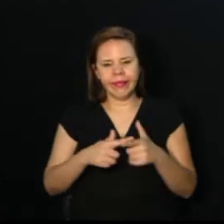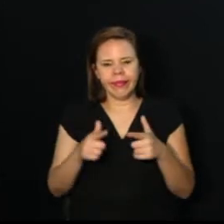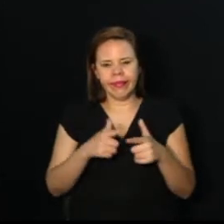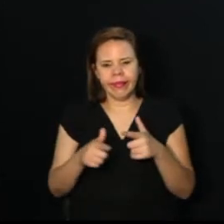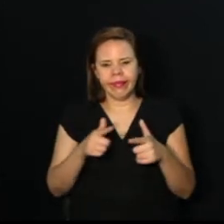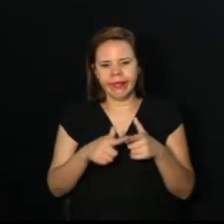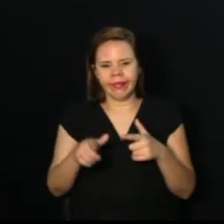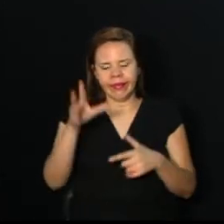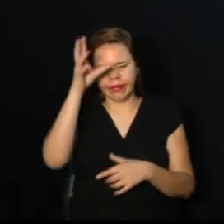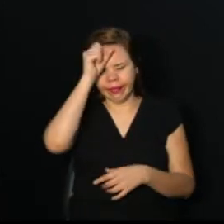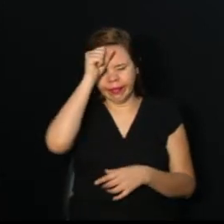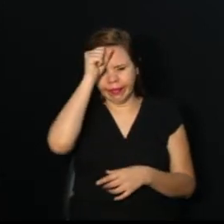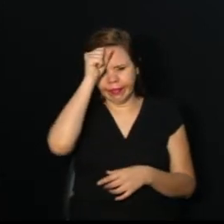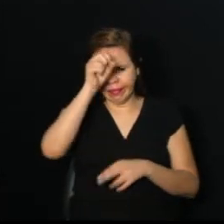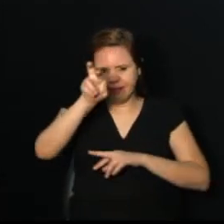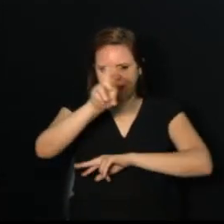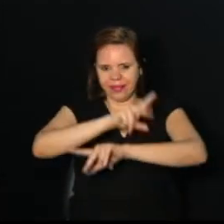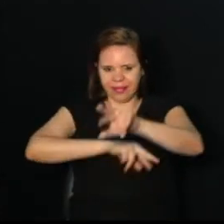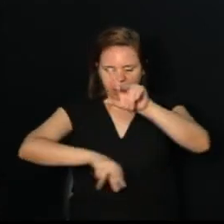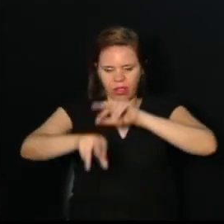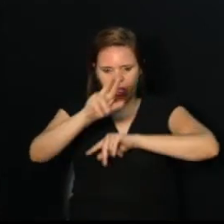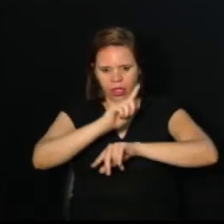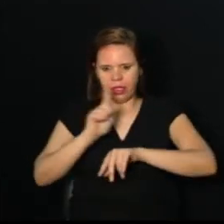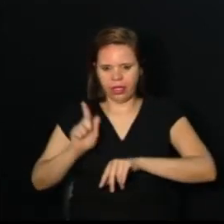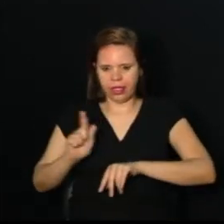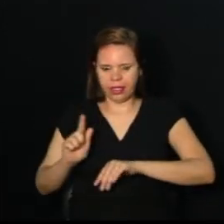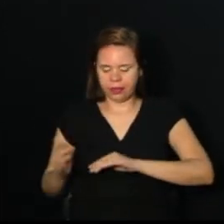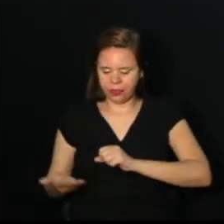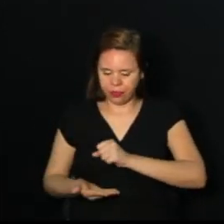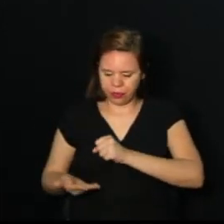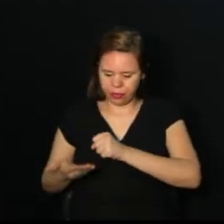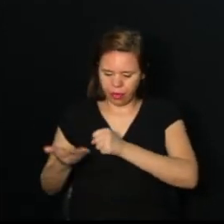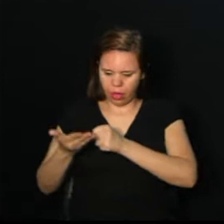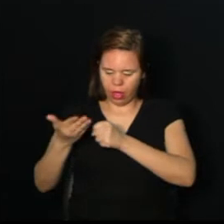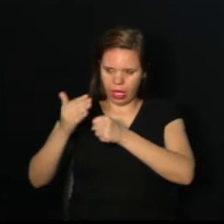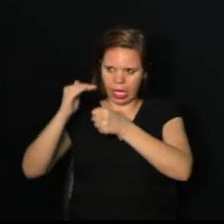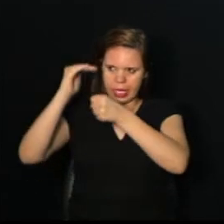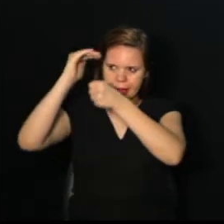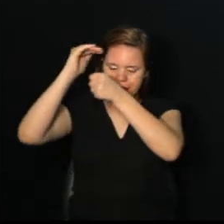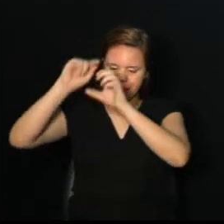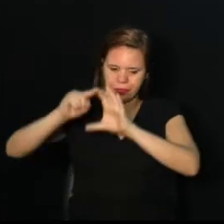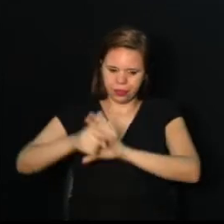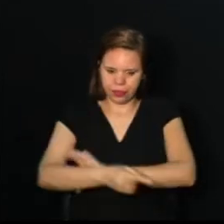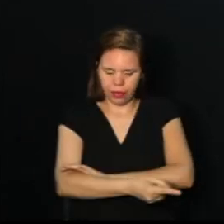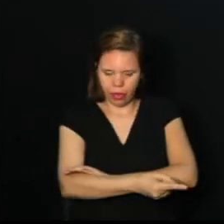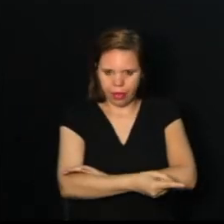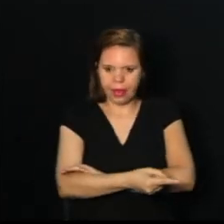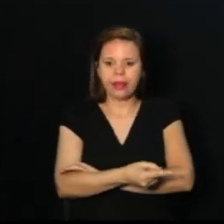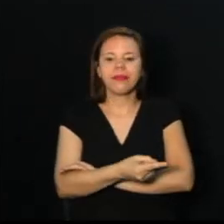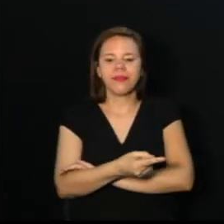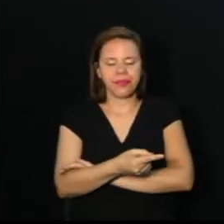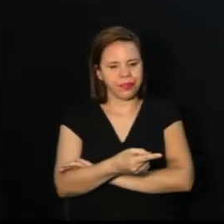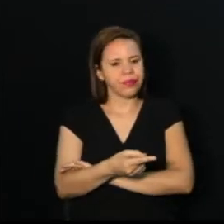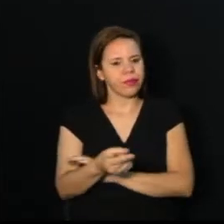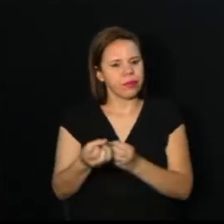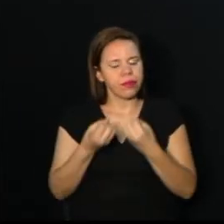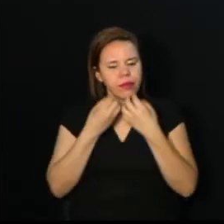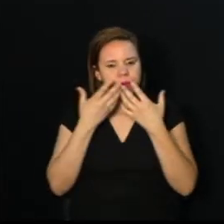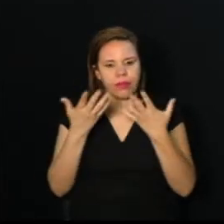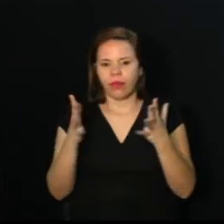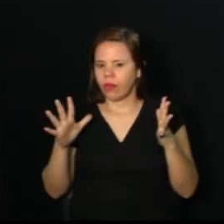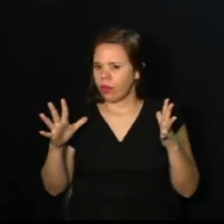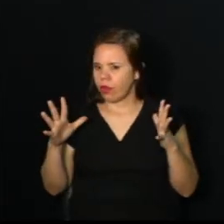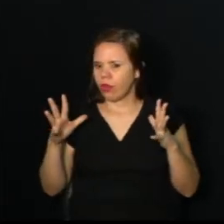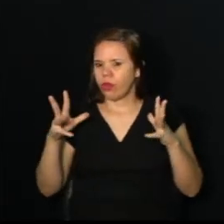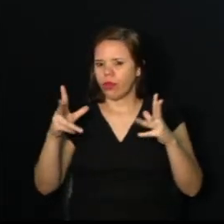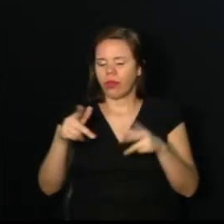de aprendizagem variam de grau, do mais leve ao mais severo. Por isso é que eu digo, nem